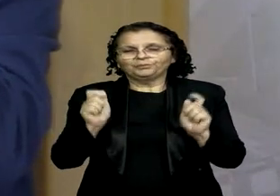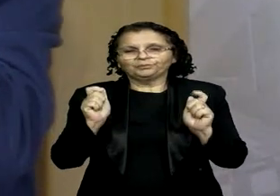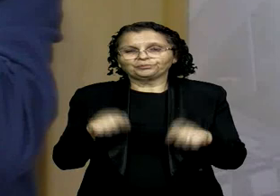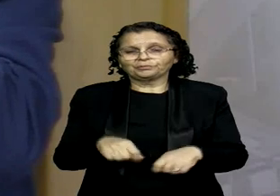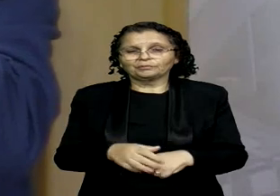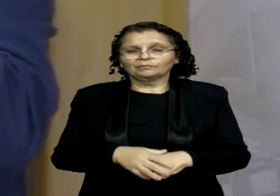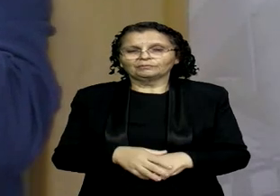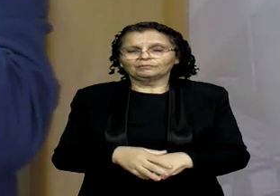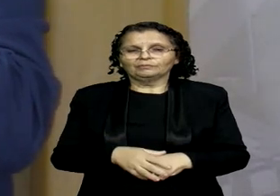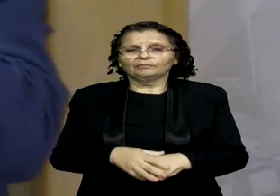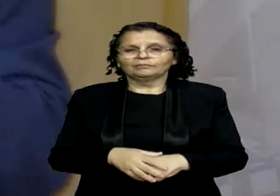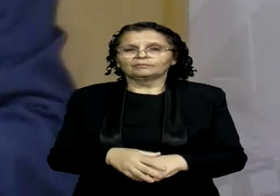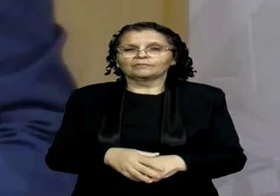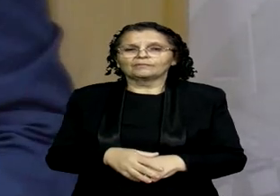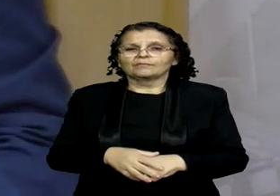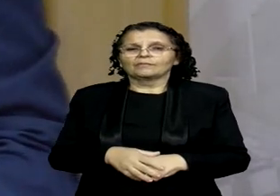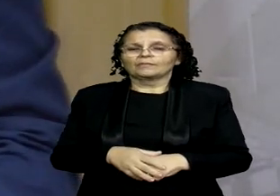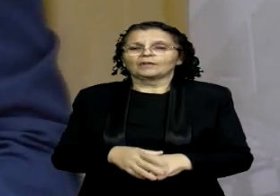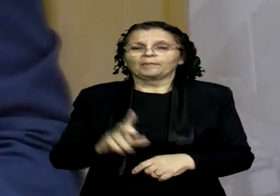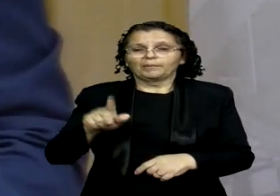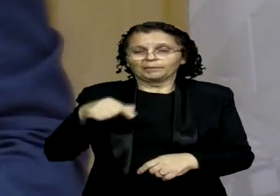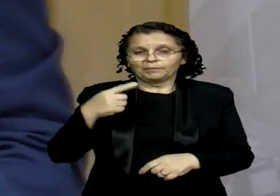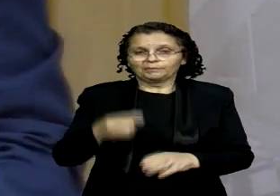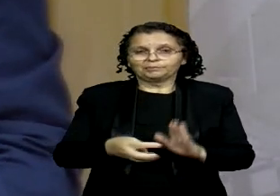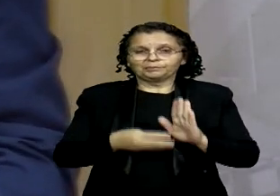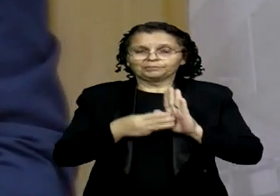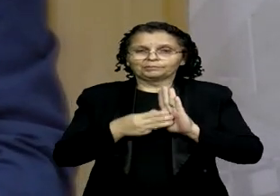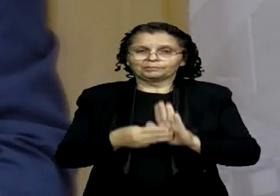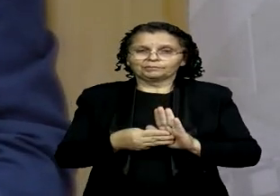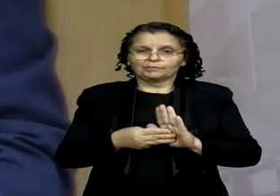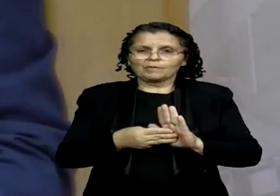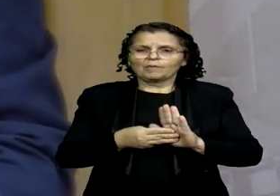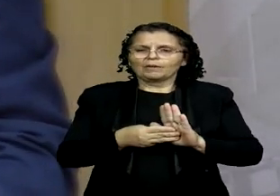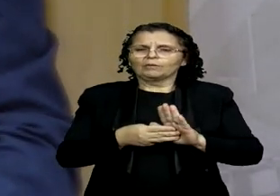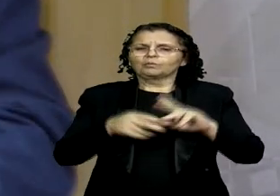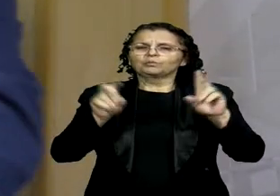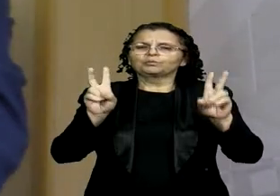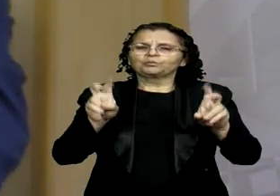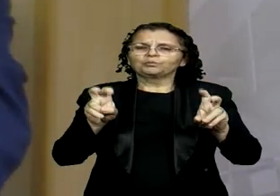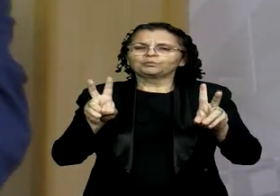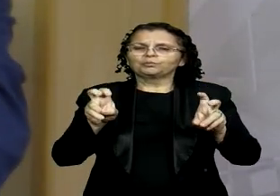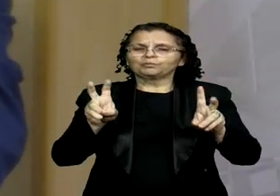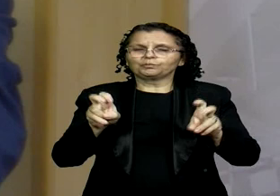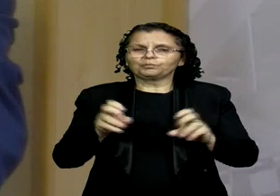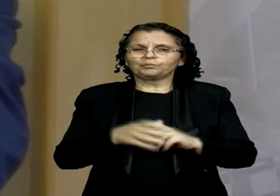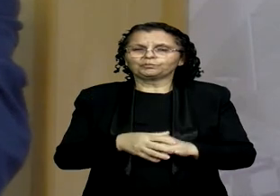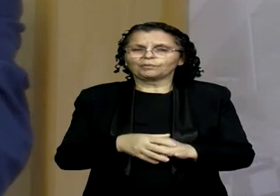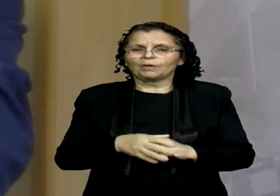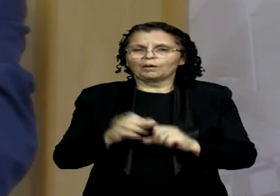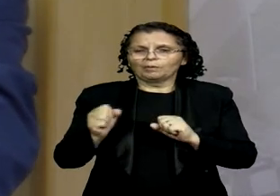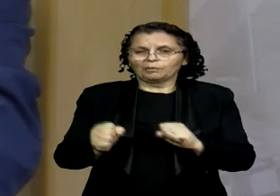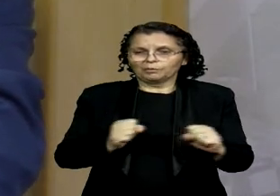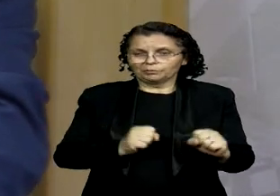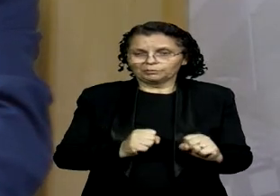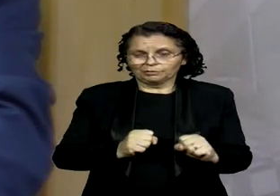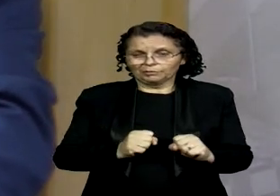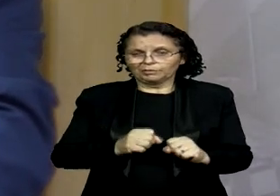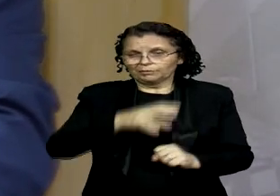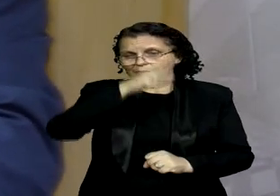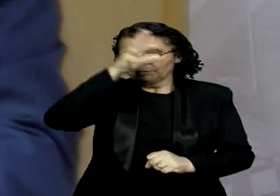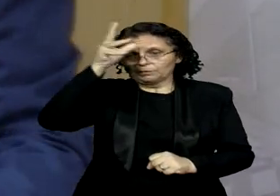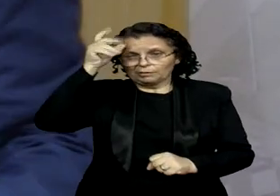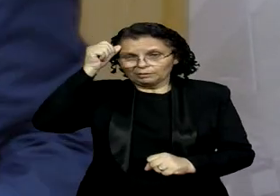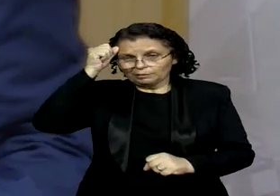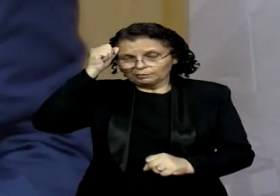sessão dessa tarde, mais uma moção ao Poder Executivo,